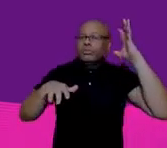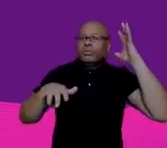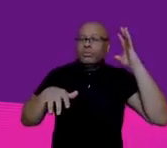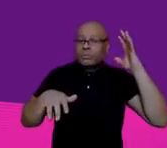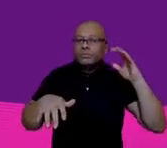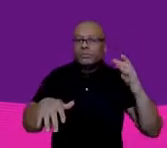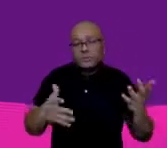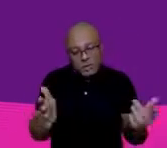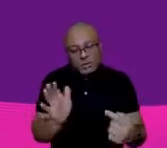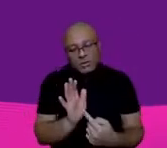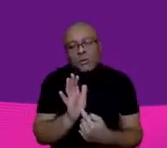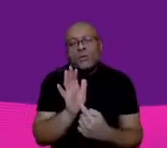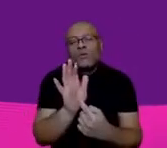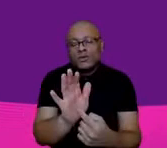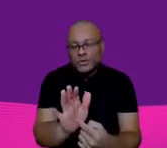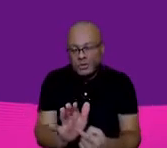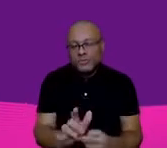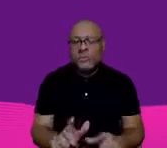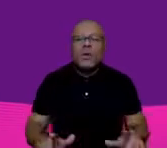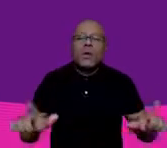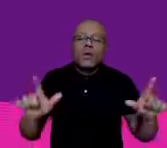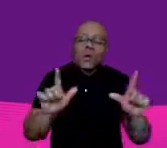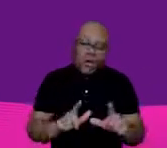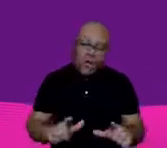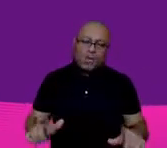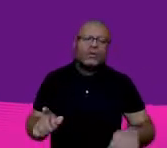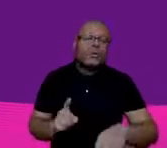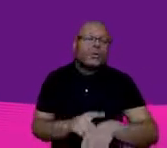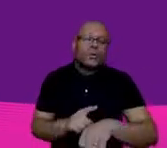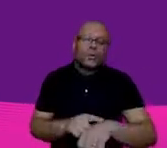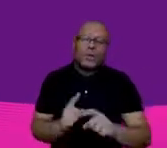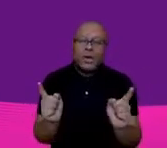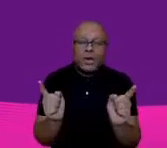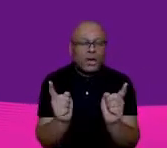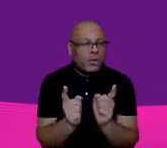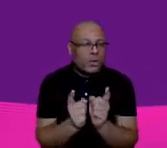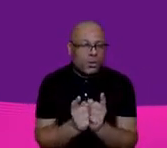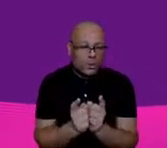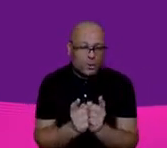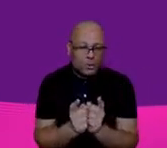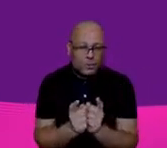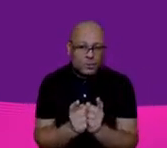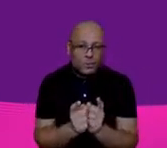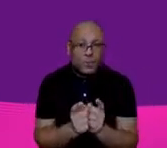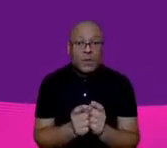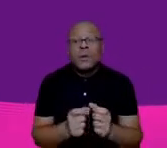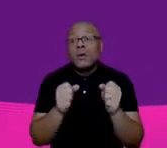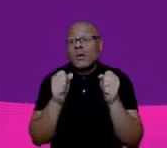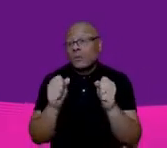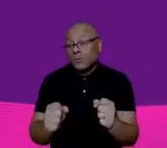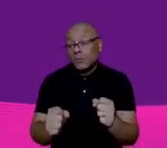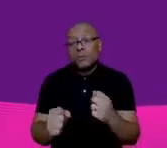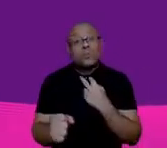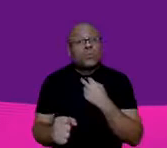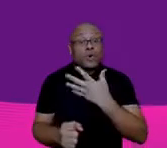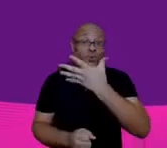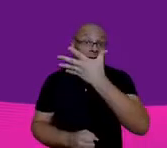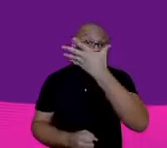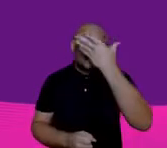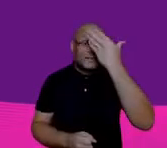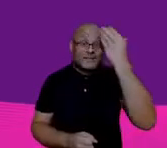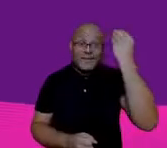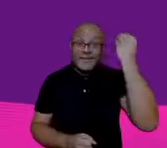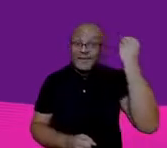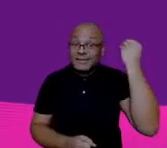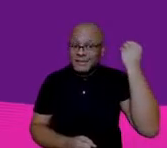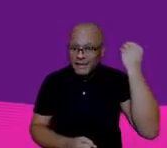trazer, gente. Obviamente, o espaço, o tempo é curto. É, não poderia me furtar a dizer, até indo um pouco no encontro